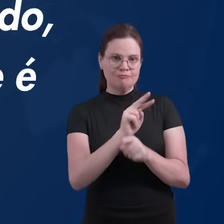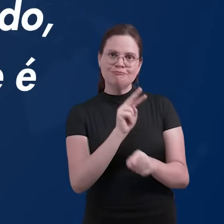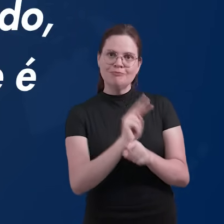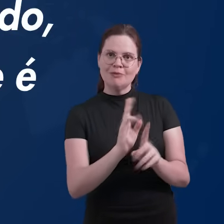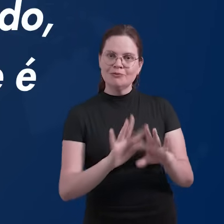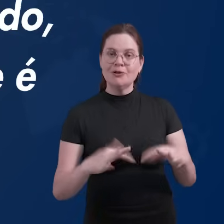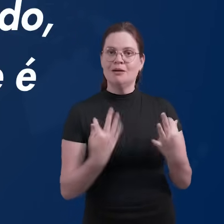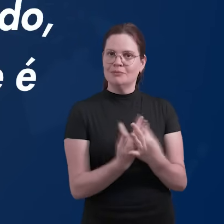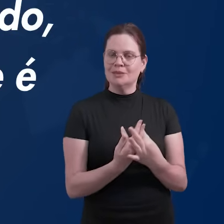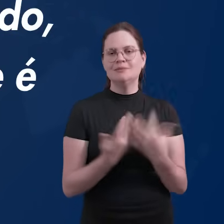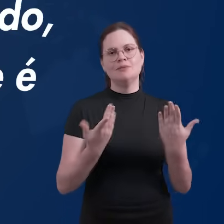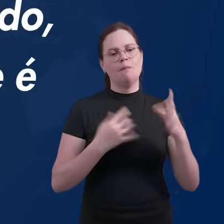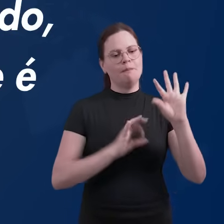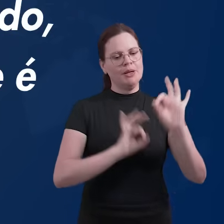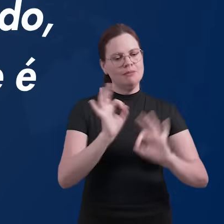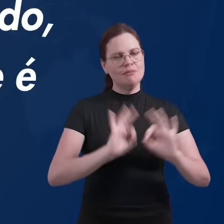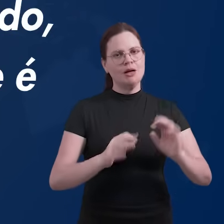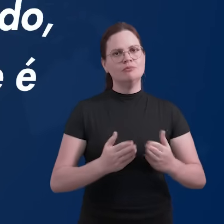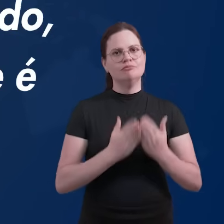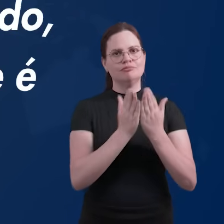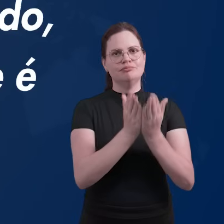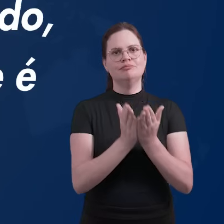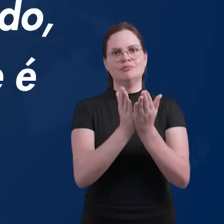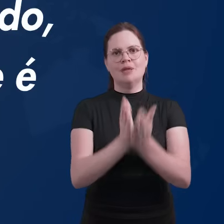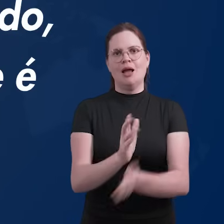família, preparou a arca pela qual